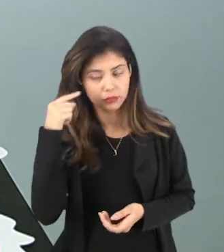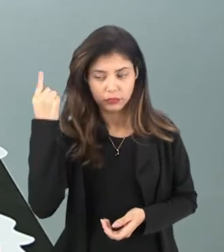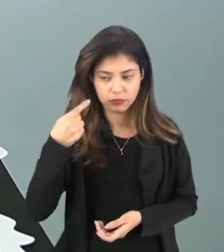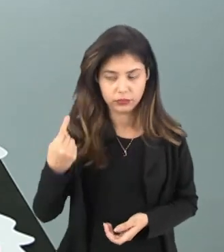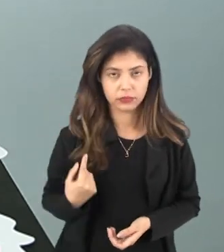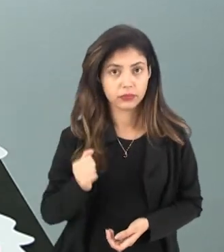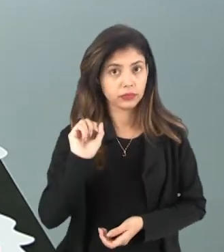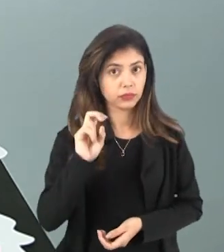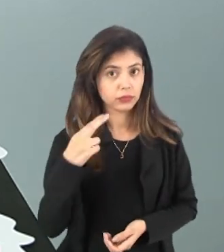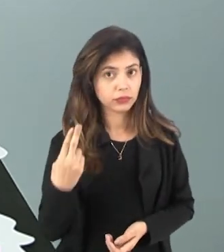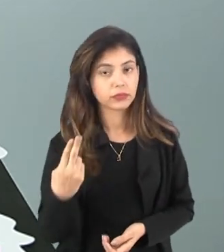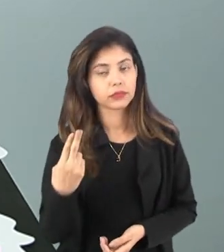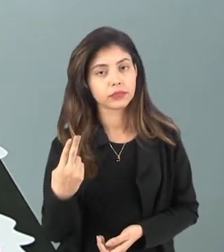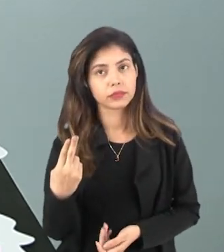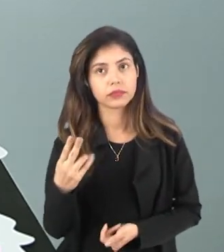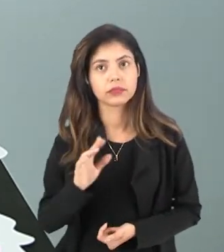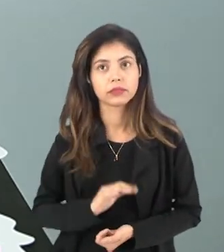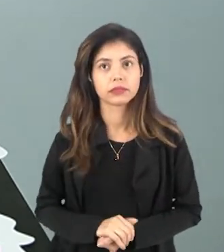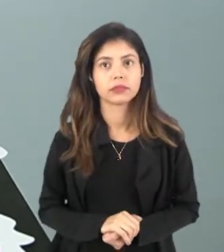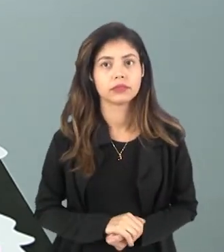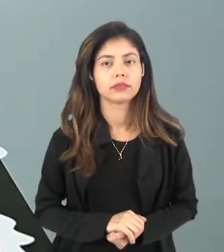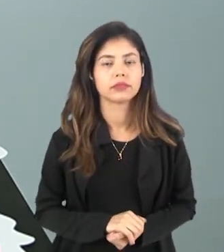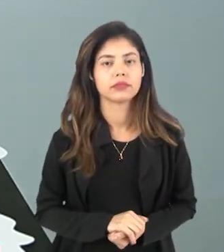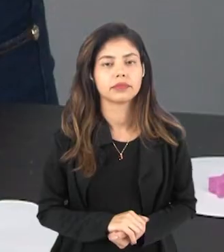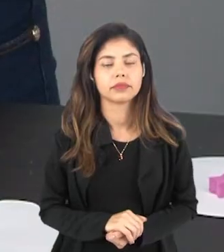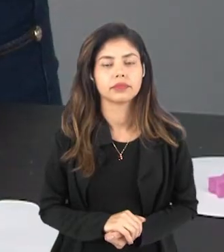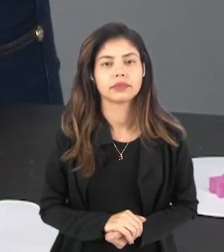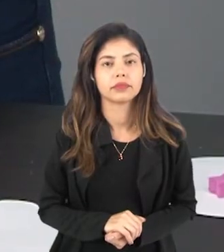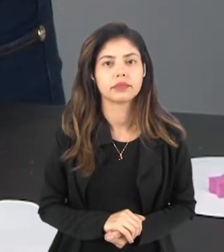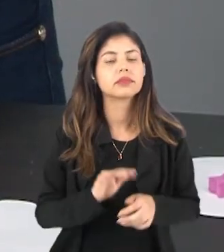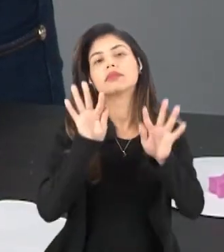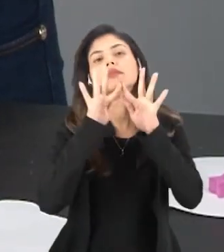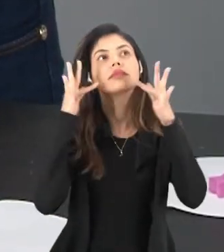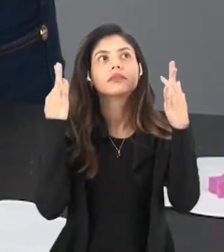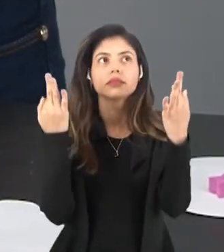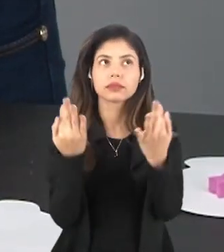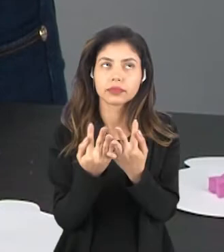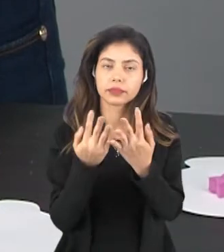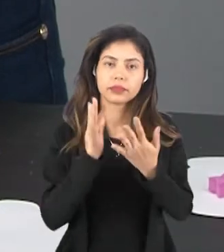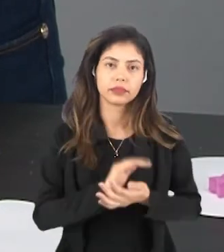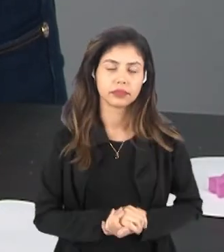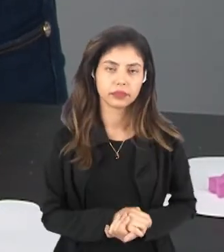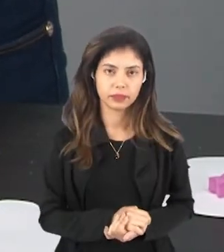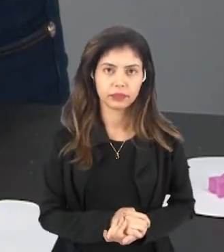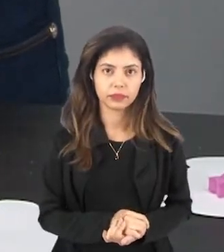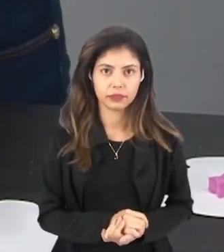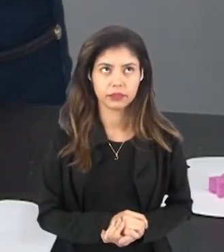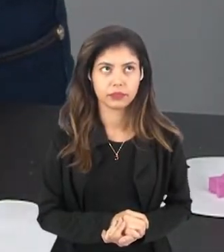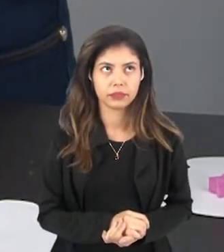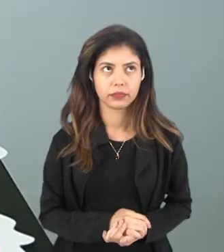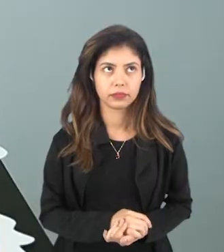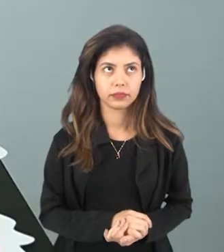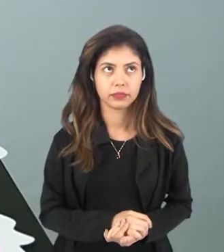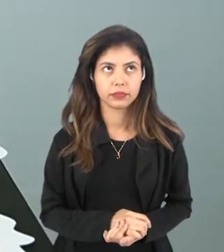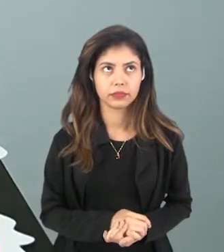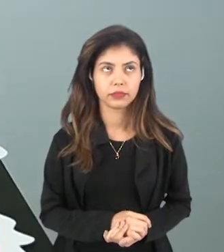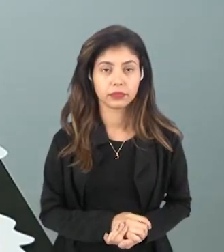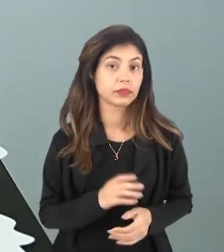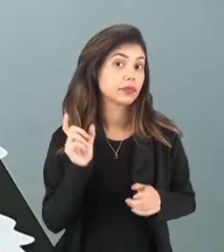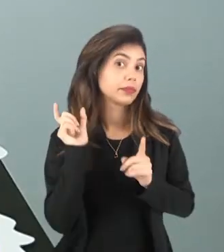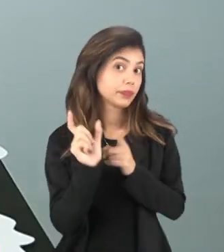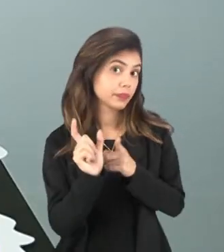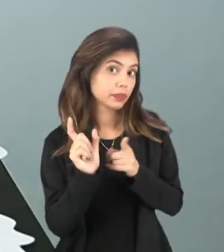cachinhos dourados ou sobre a família agora é uma frase